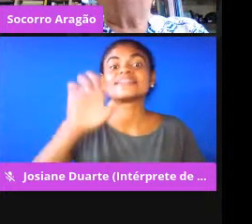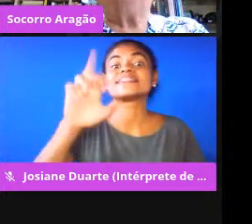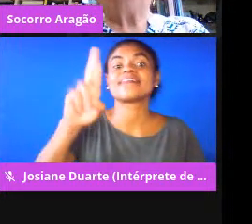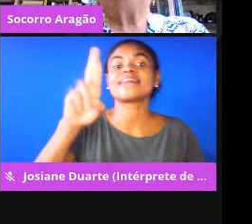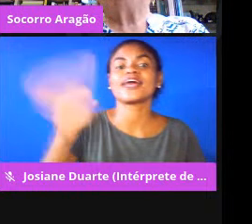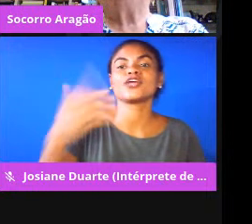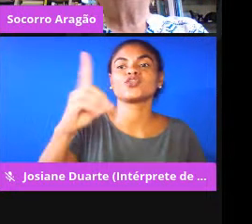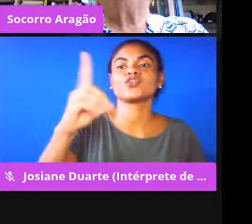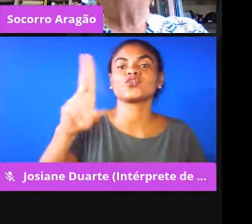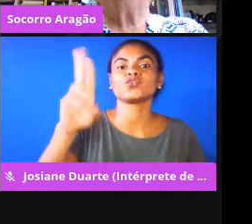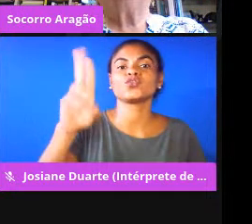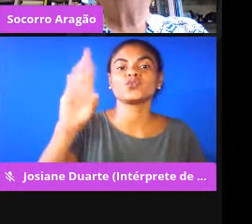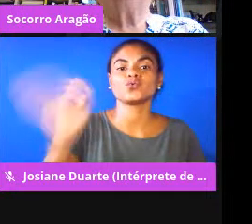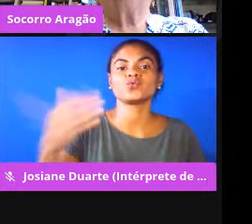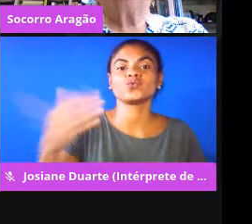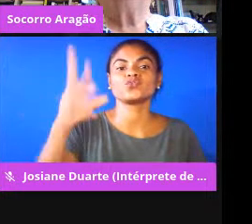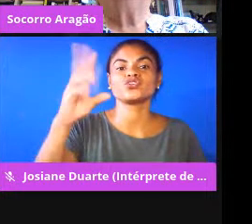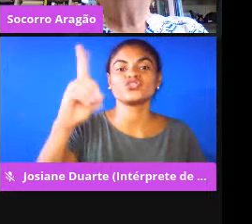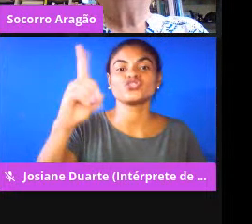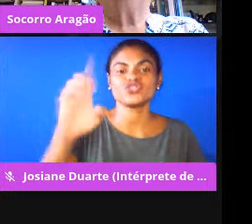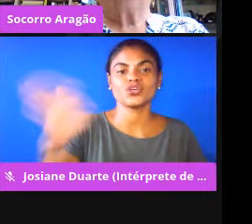gosto daquele homem.